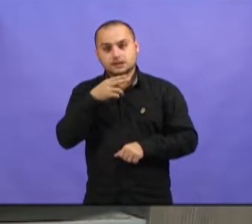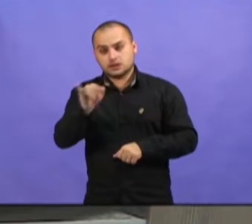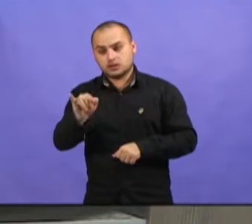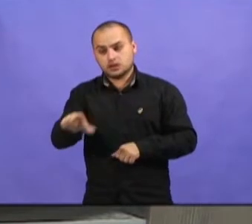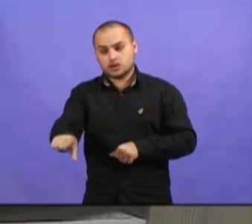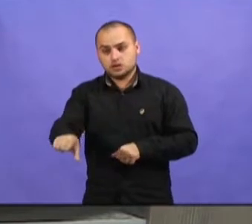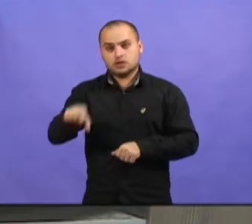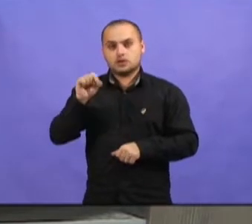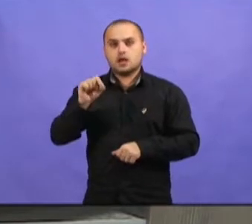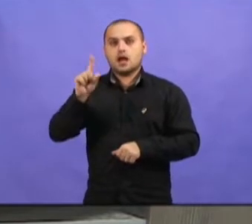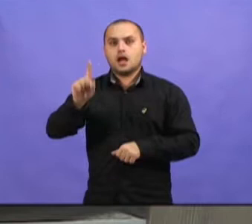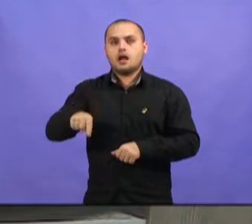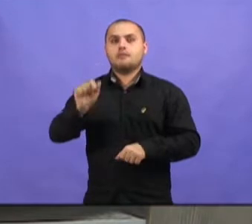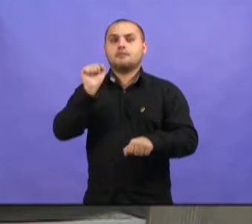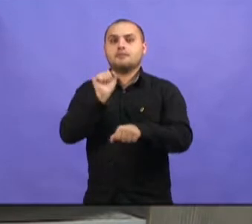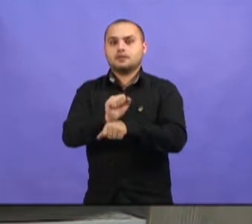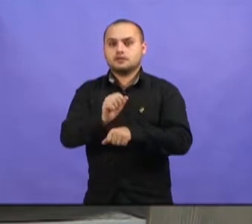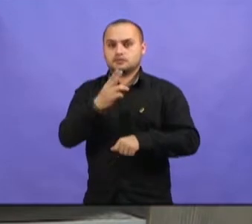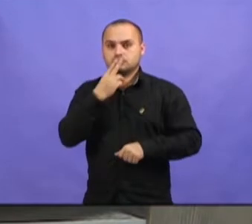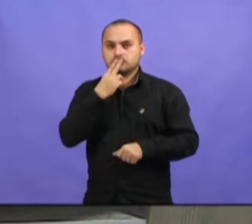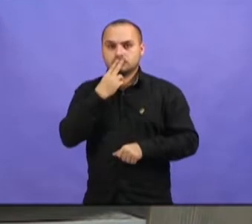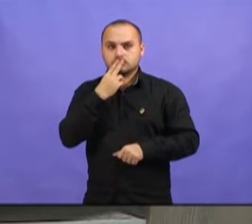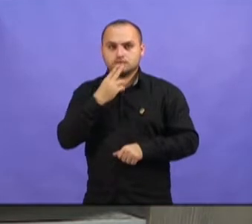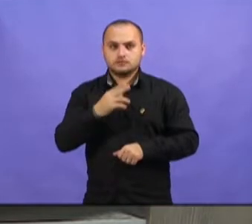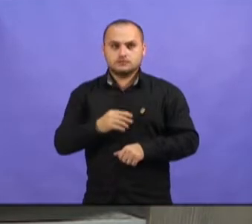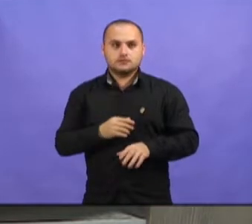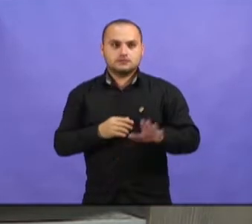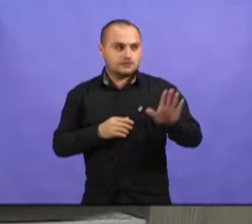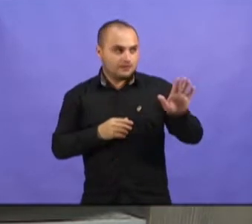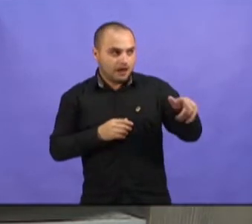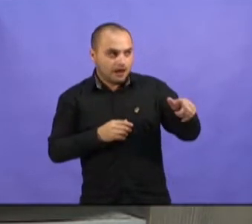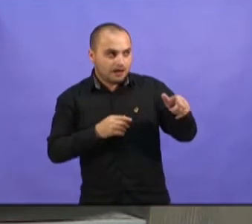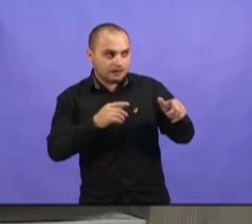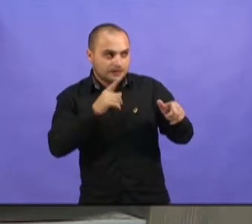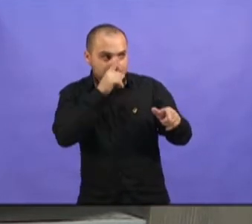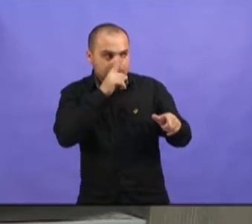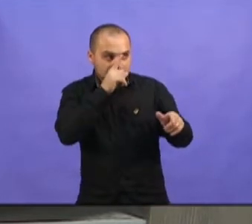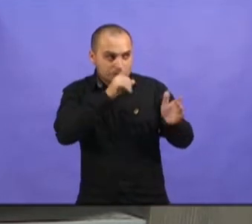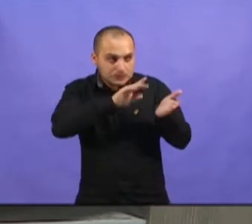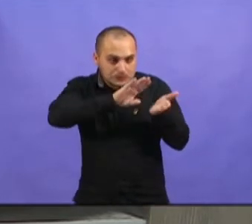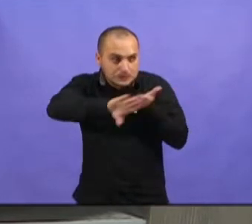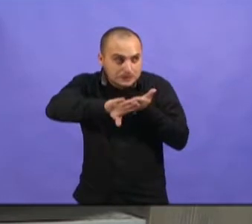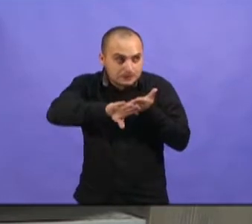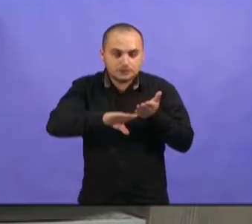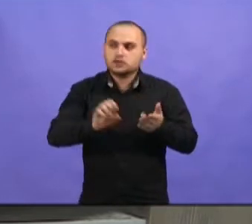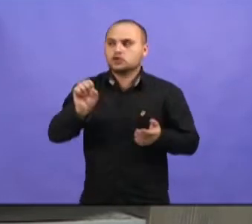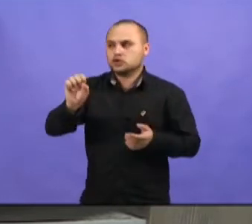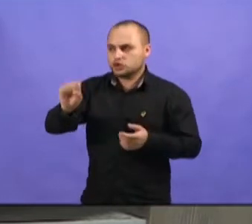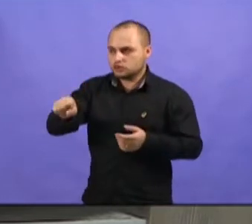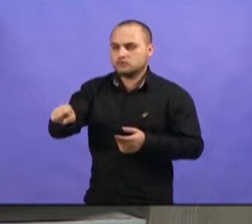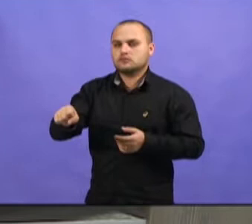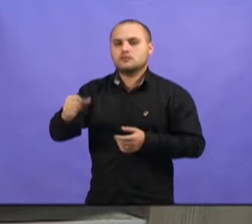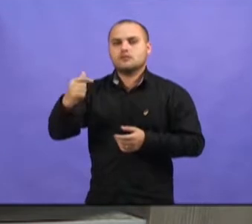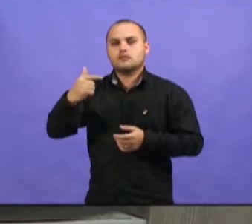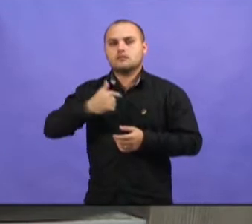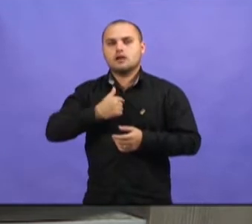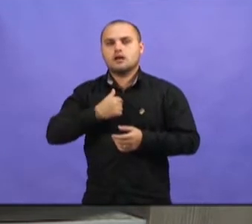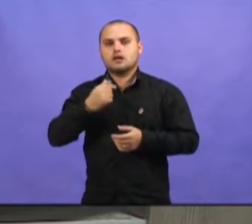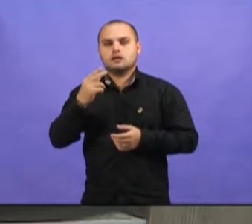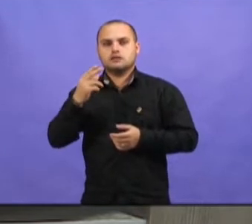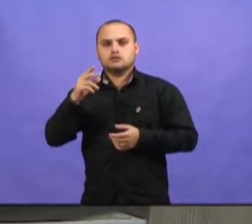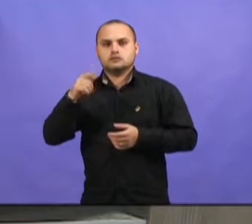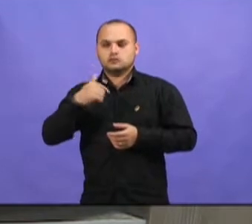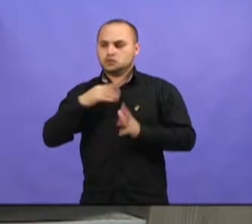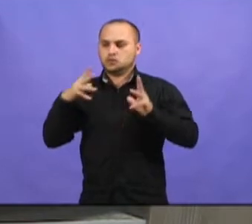escolher, não tabagismo. Prevenção é a fuga dos fatores de risco. A fuga dos fatores de risco, né? Vamos fugir. O que vai me prevenir é eu reduzir cada vez mais